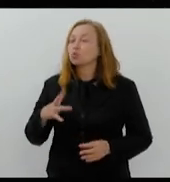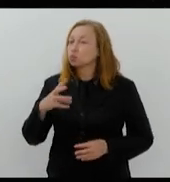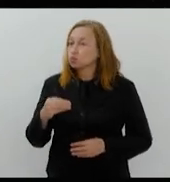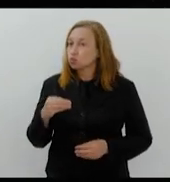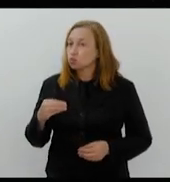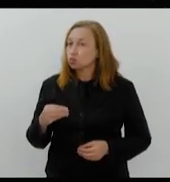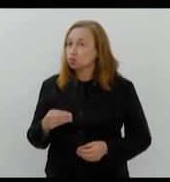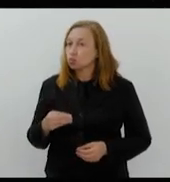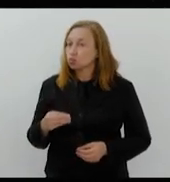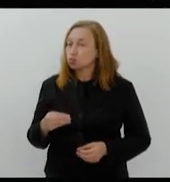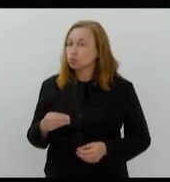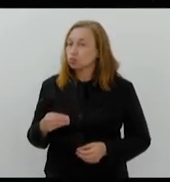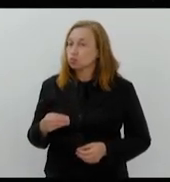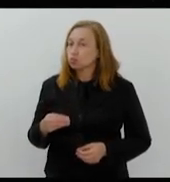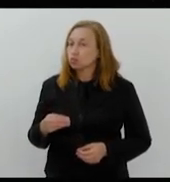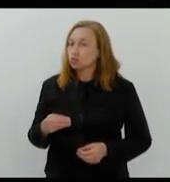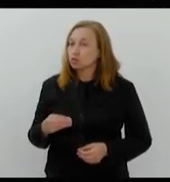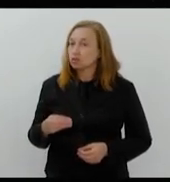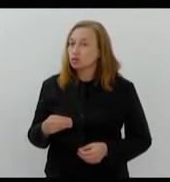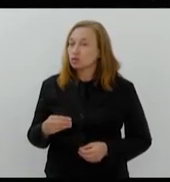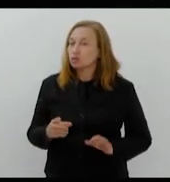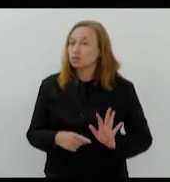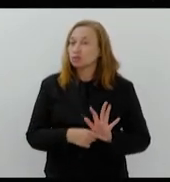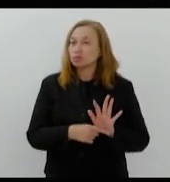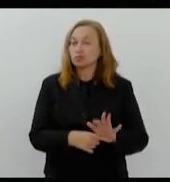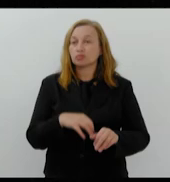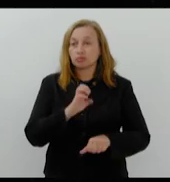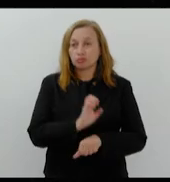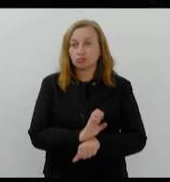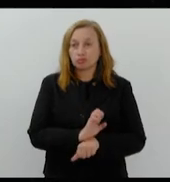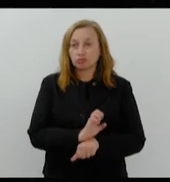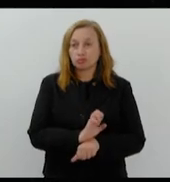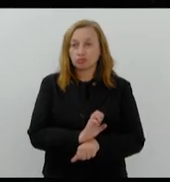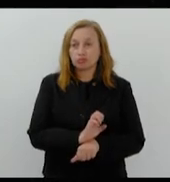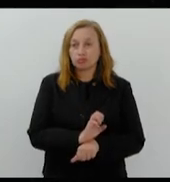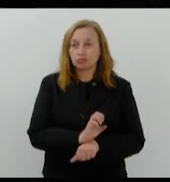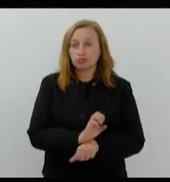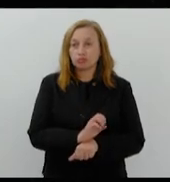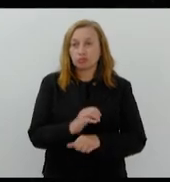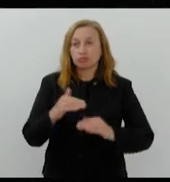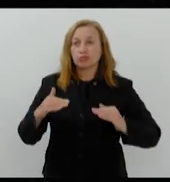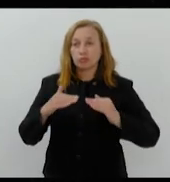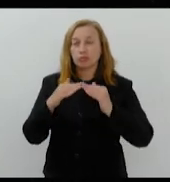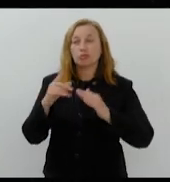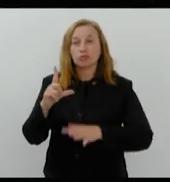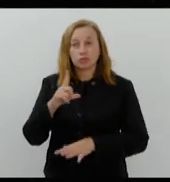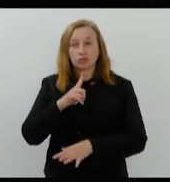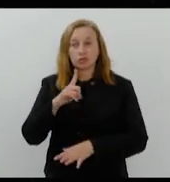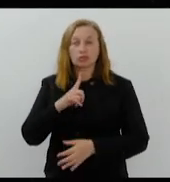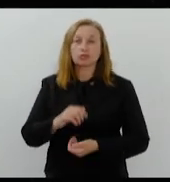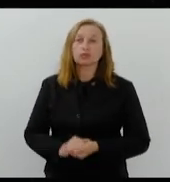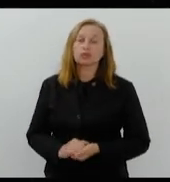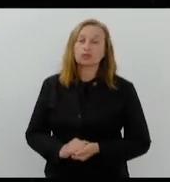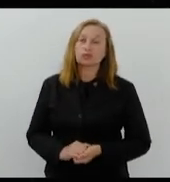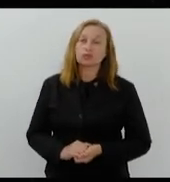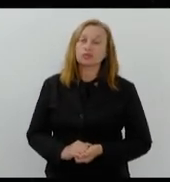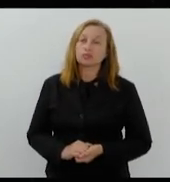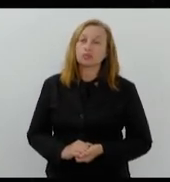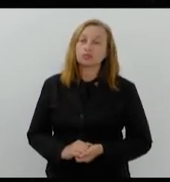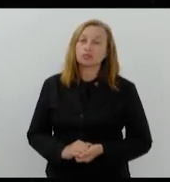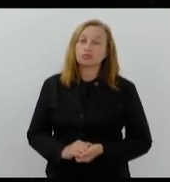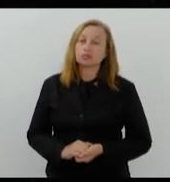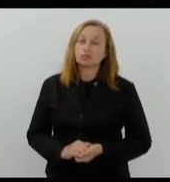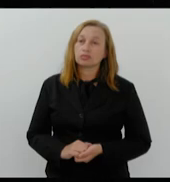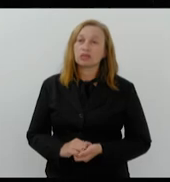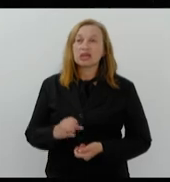aquilo que for a favor do Estado, conte comigo. Se for a favor do